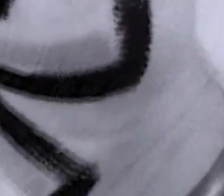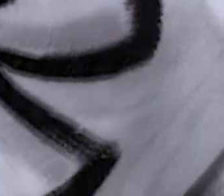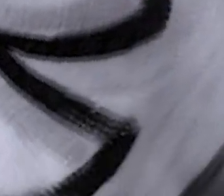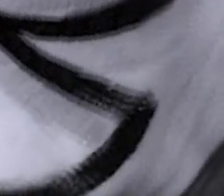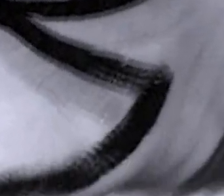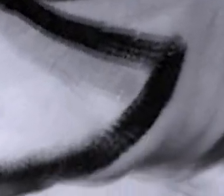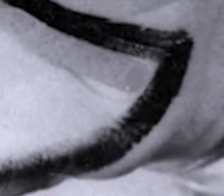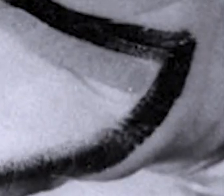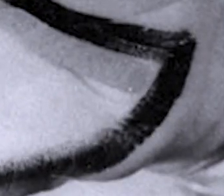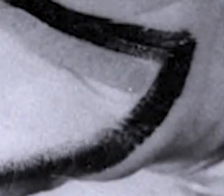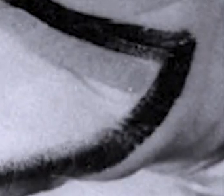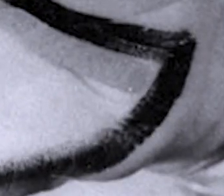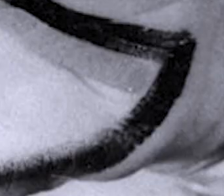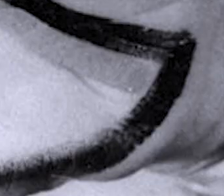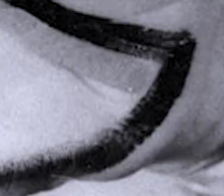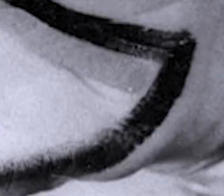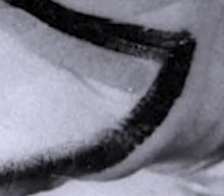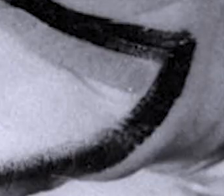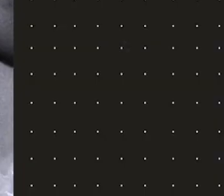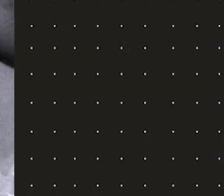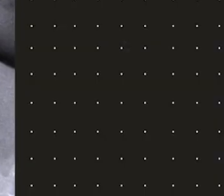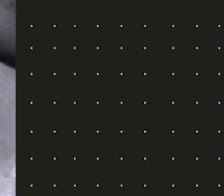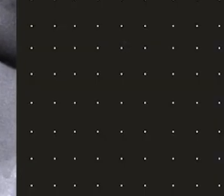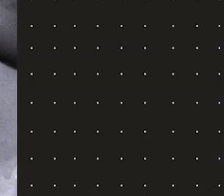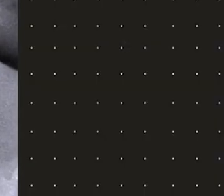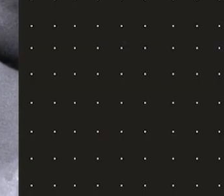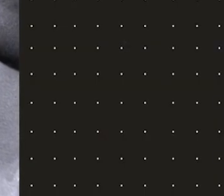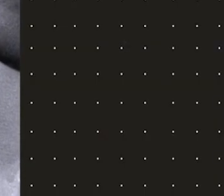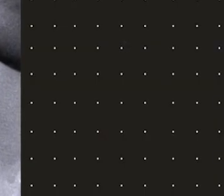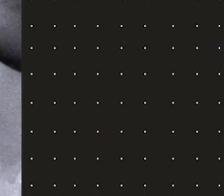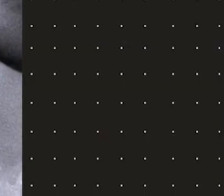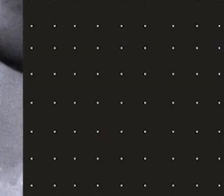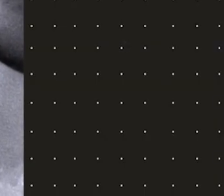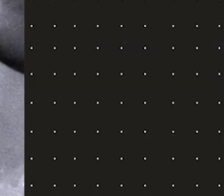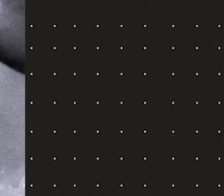desenhei no mapa antigo do coração.